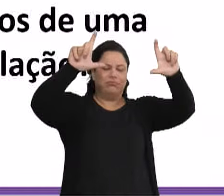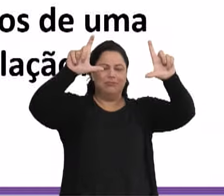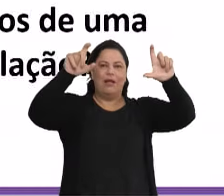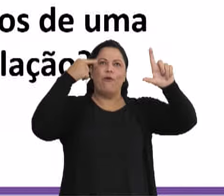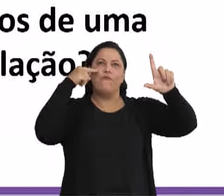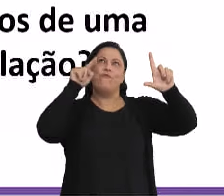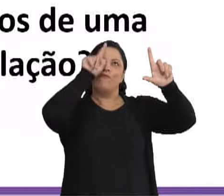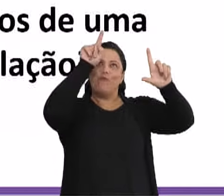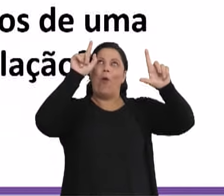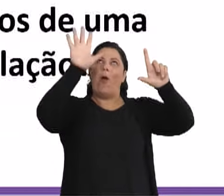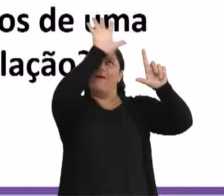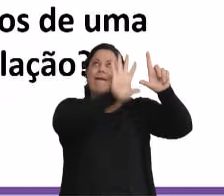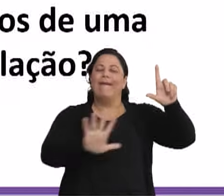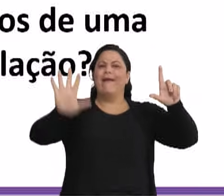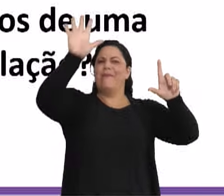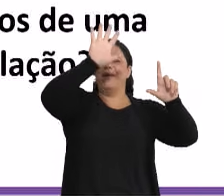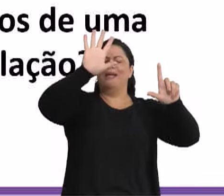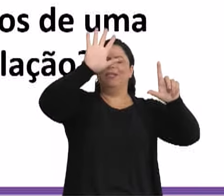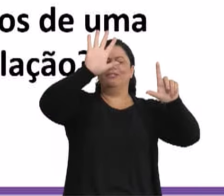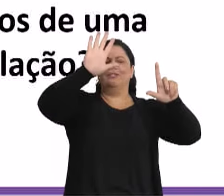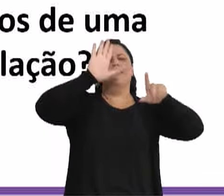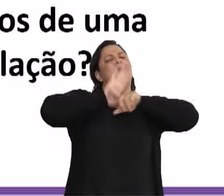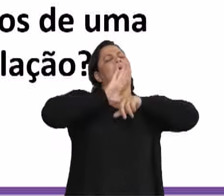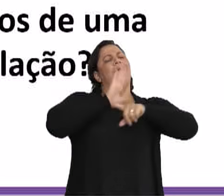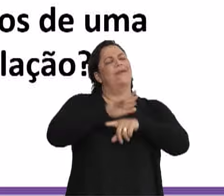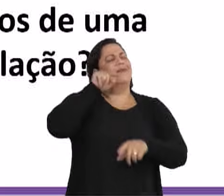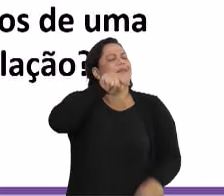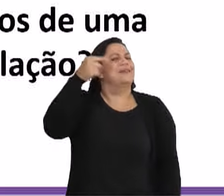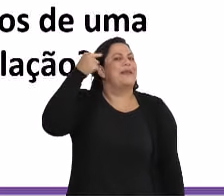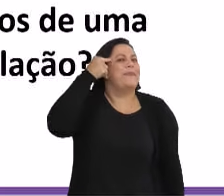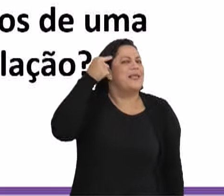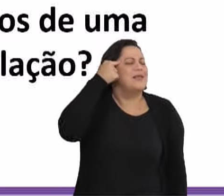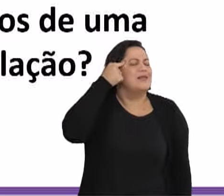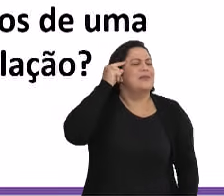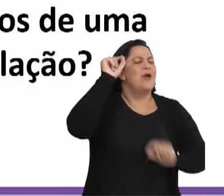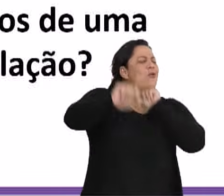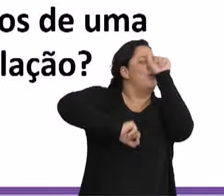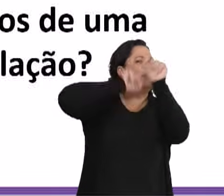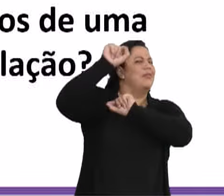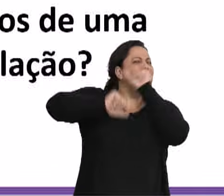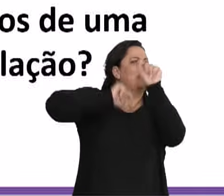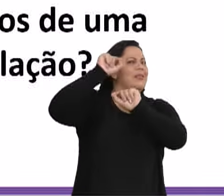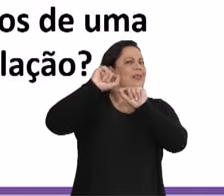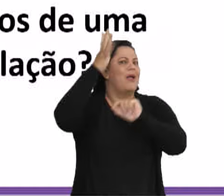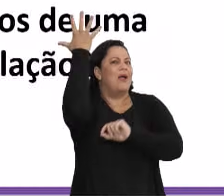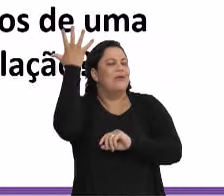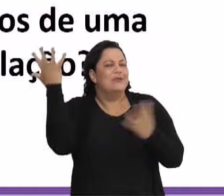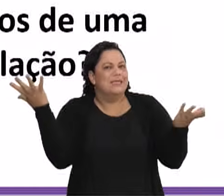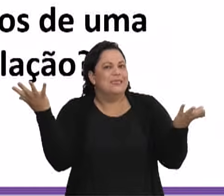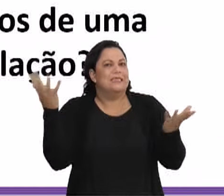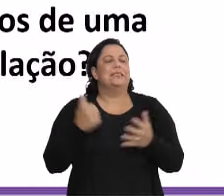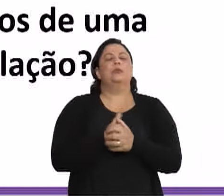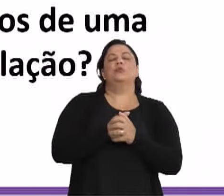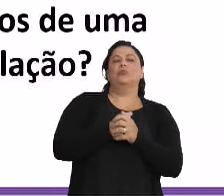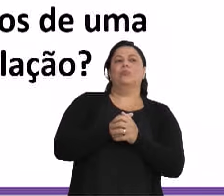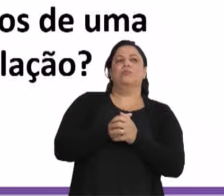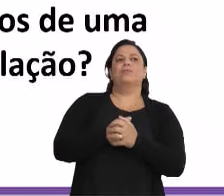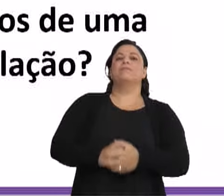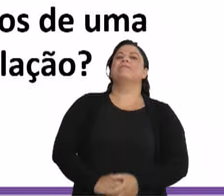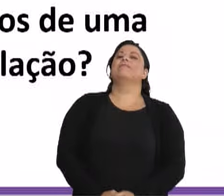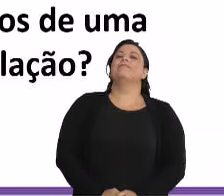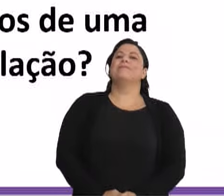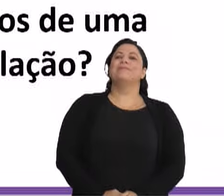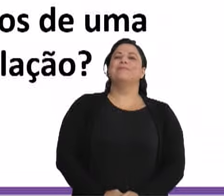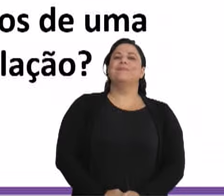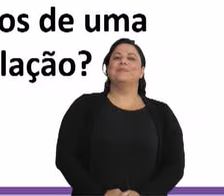te ajudar a pensar um pouquinho sobre o que está acontecendo aqui. Dá uma focada nessa imagem agora, vai lá.